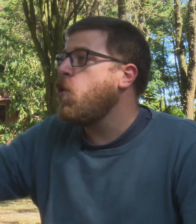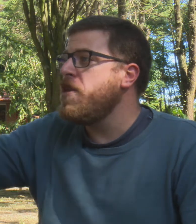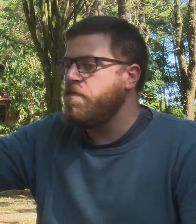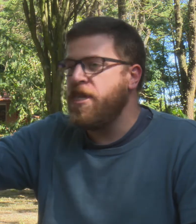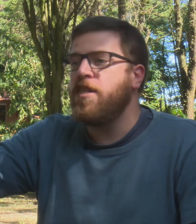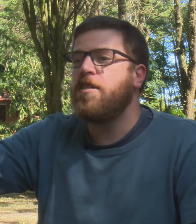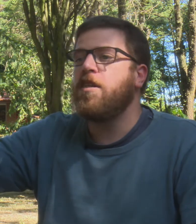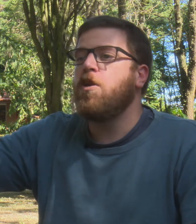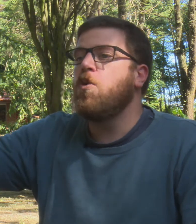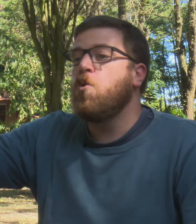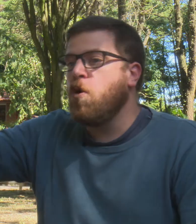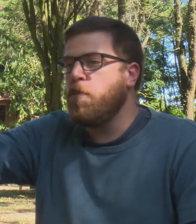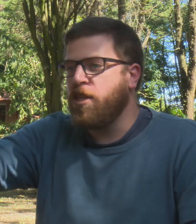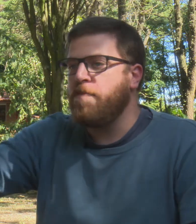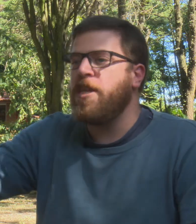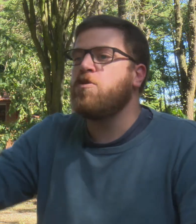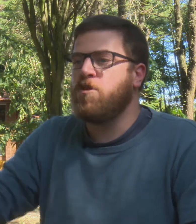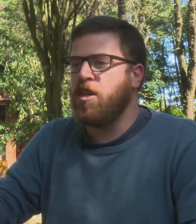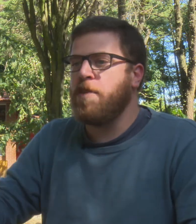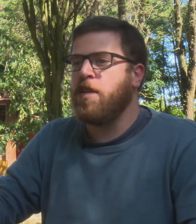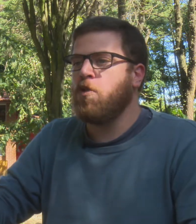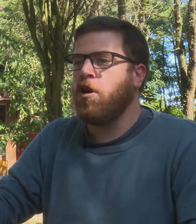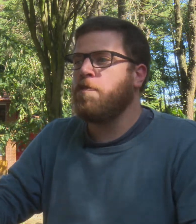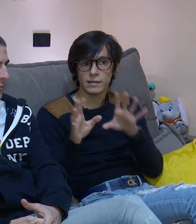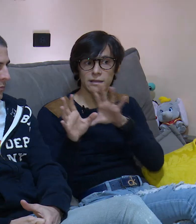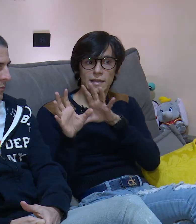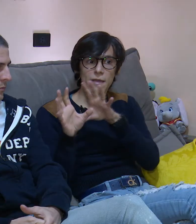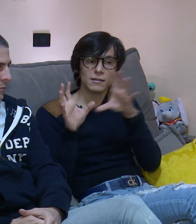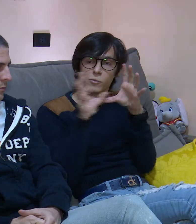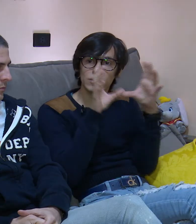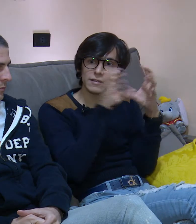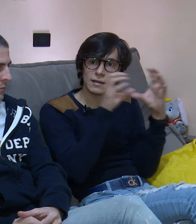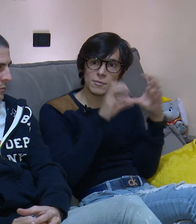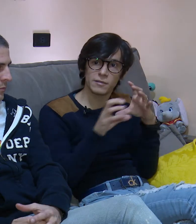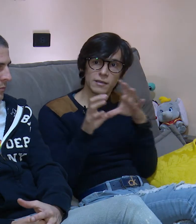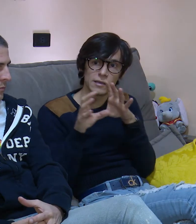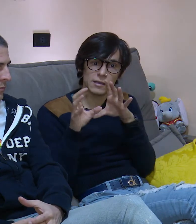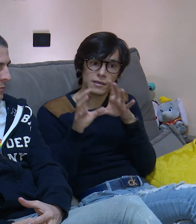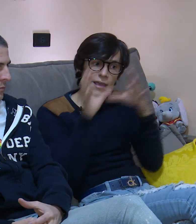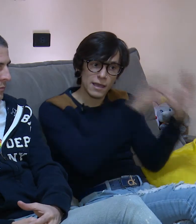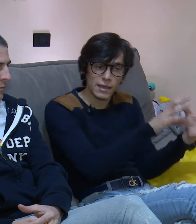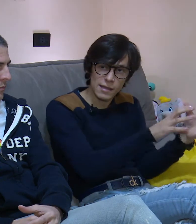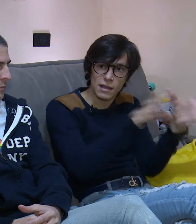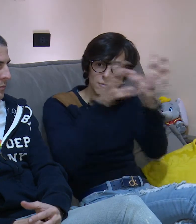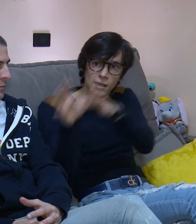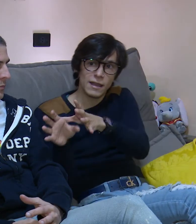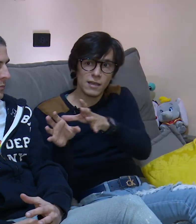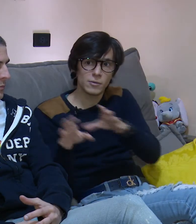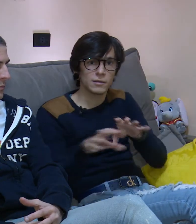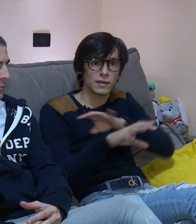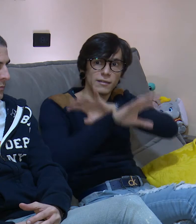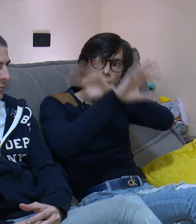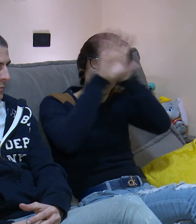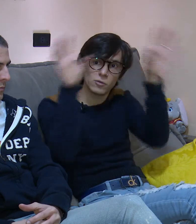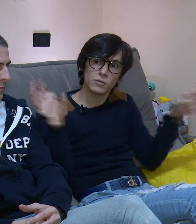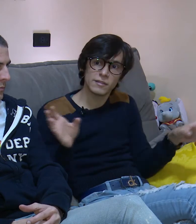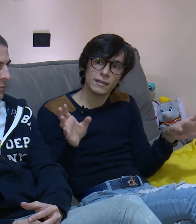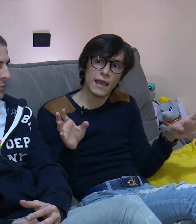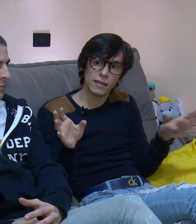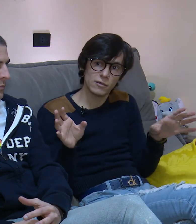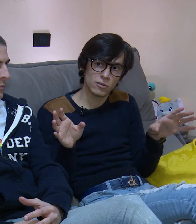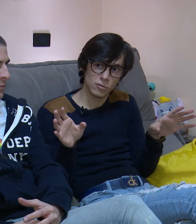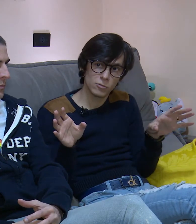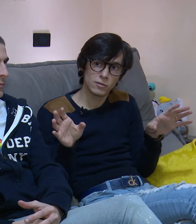para coibir o comportamento discriminatório. Ainda tá muito nessa cabecinha que gay é gay, lésbica é lésbica, ninguém sabe todo